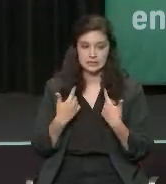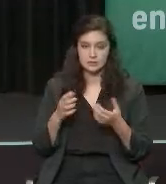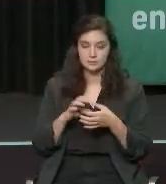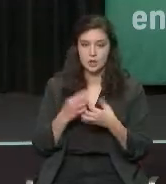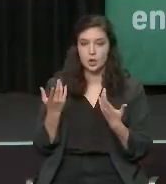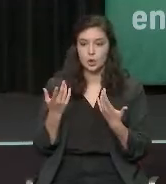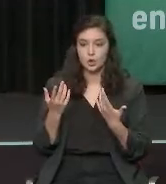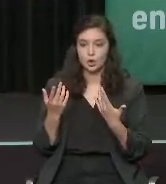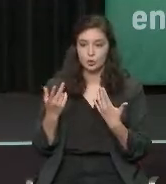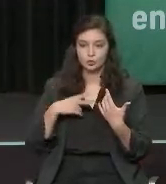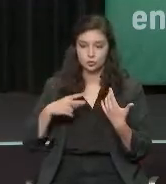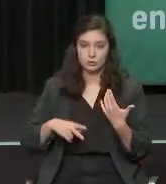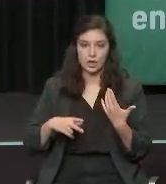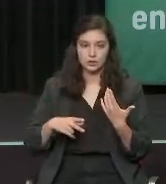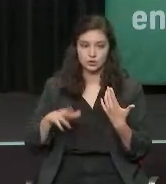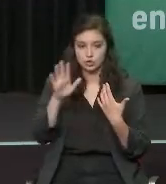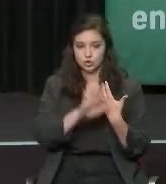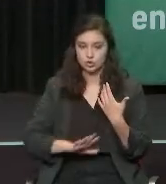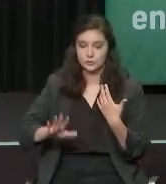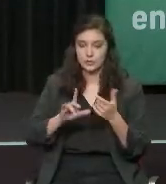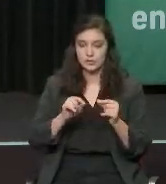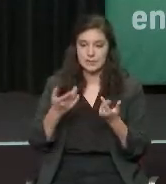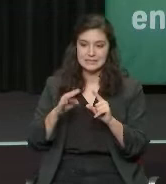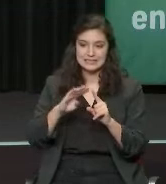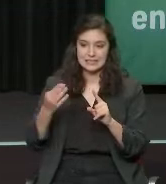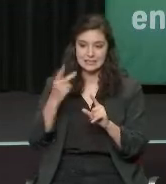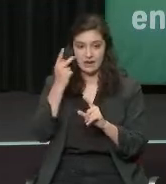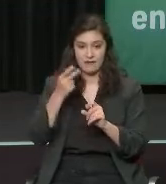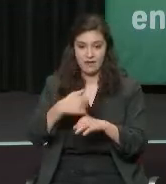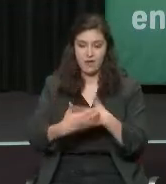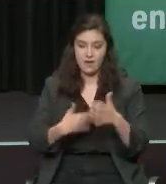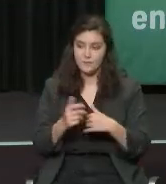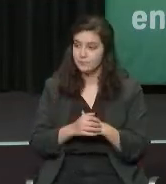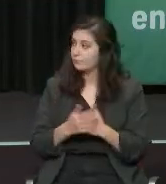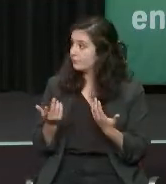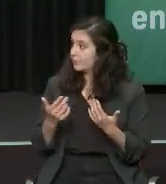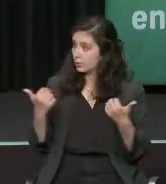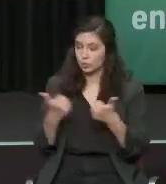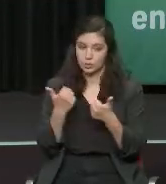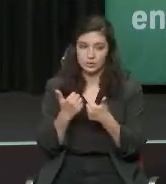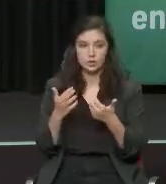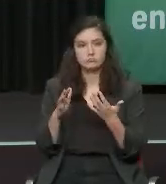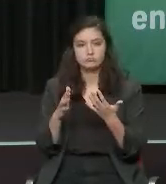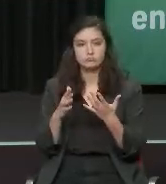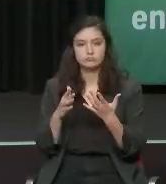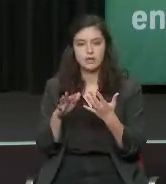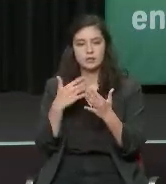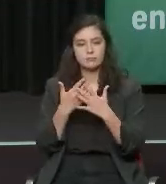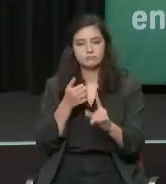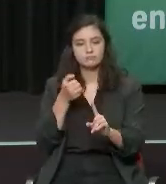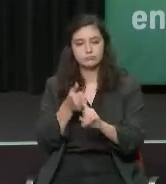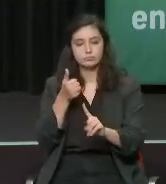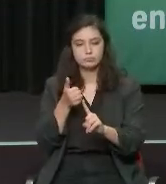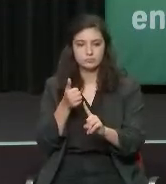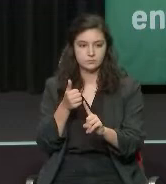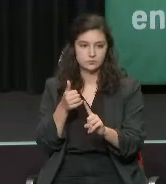uma iniciativa do Espaço Português e Ciência Viva. E este concurso